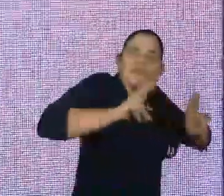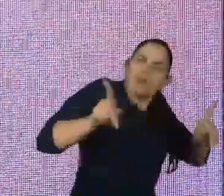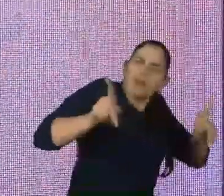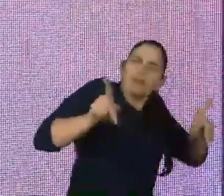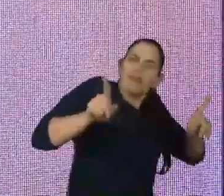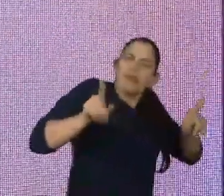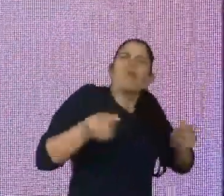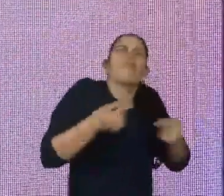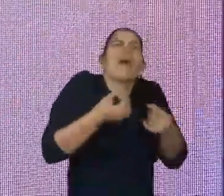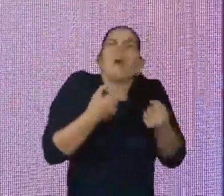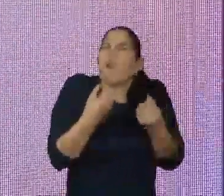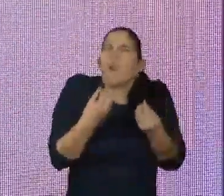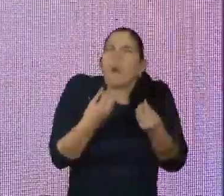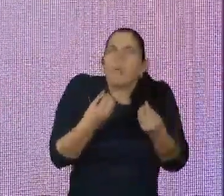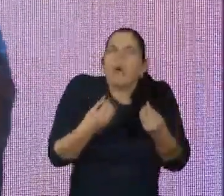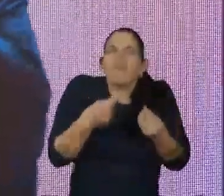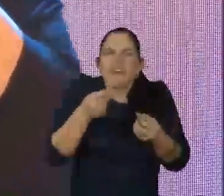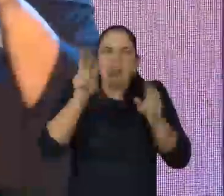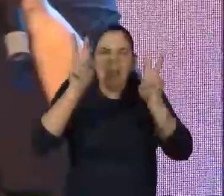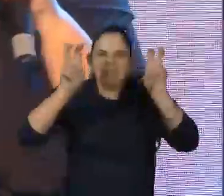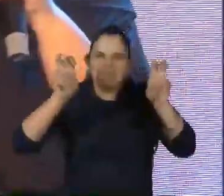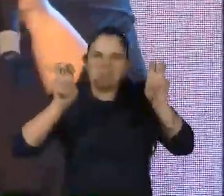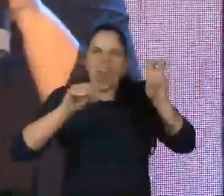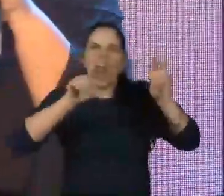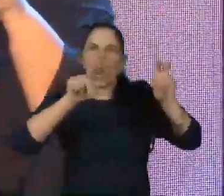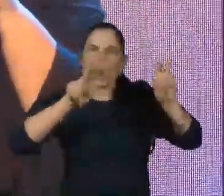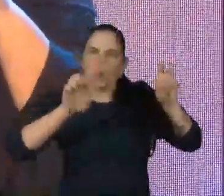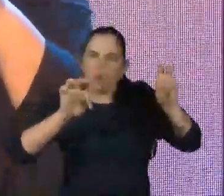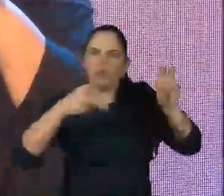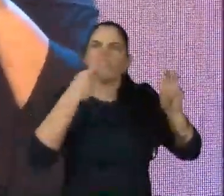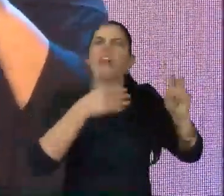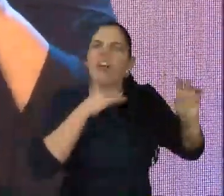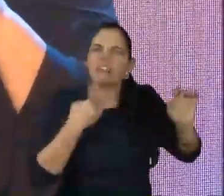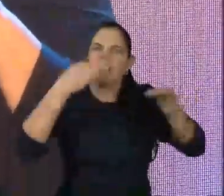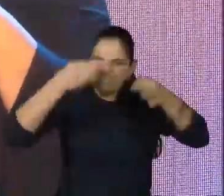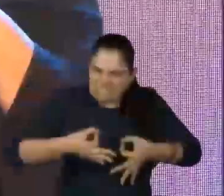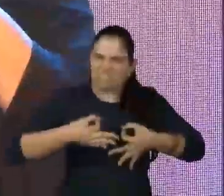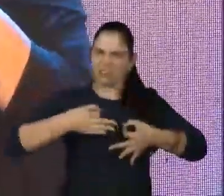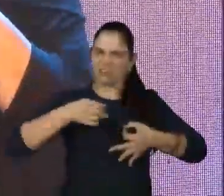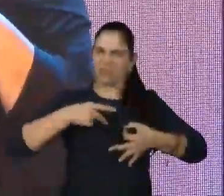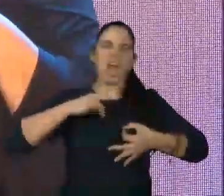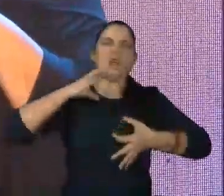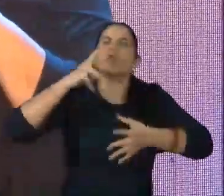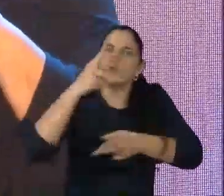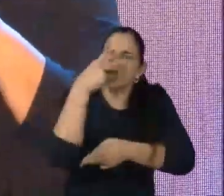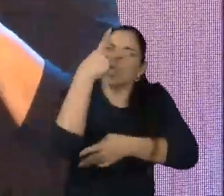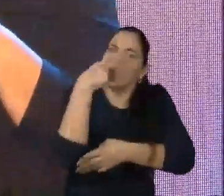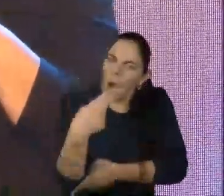mas será que é luto? Luto é a palavra, uma palavra adequada? Será que todo mundo sente igual?